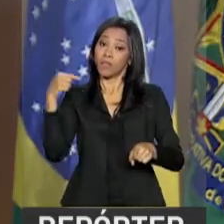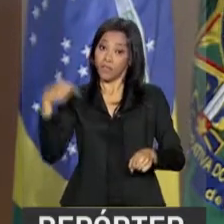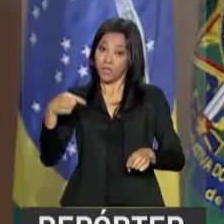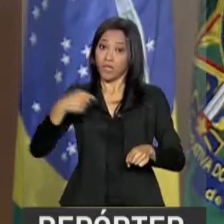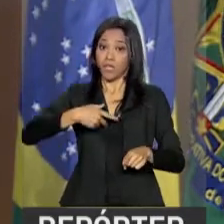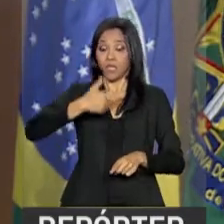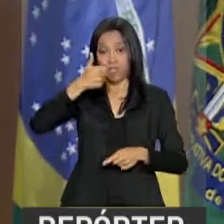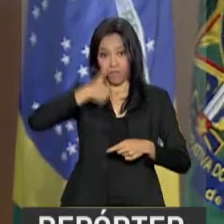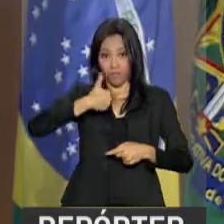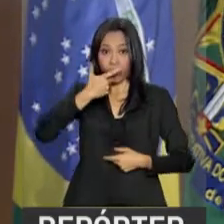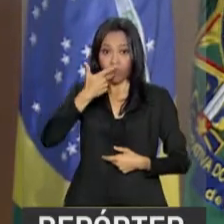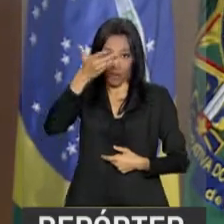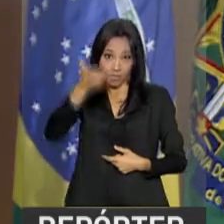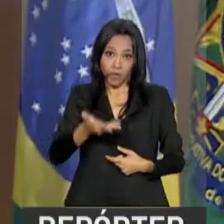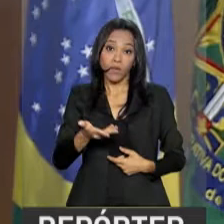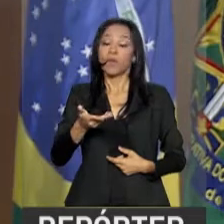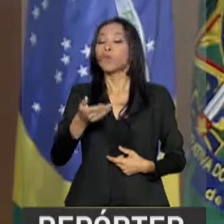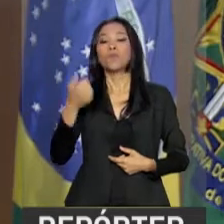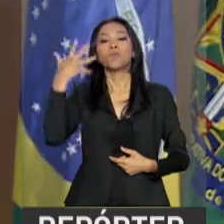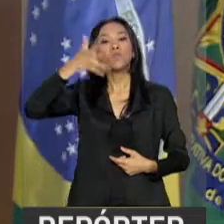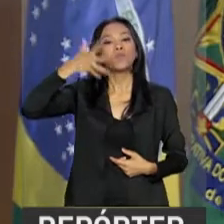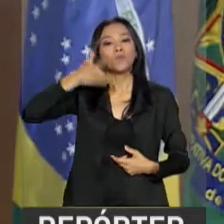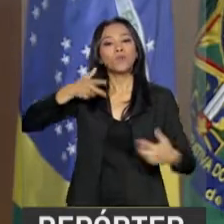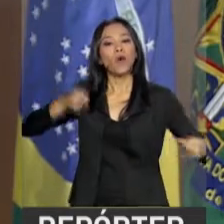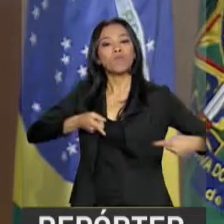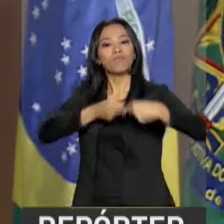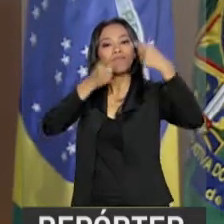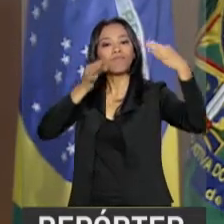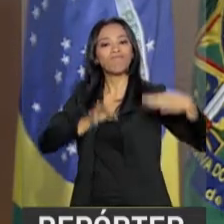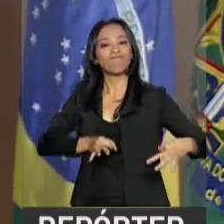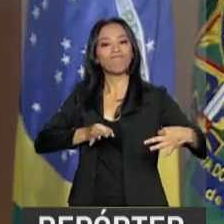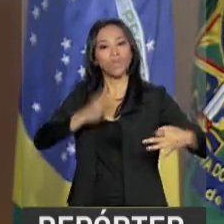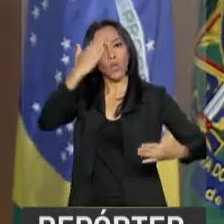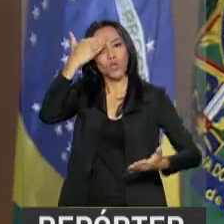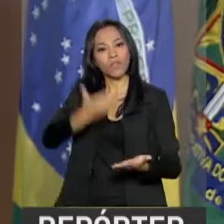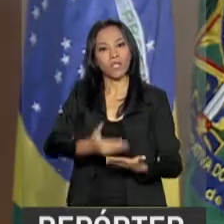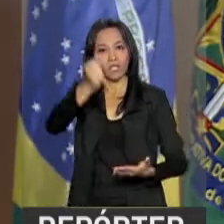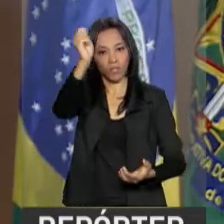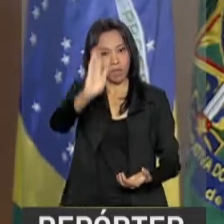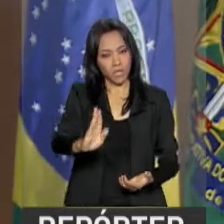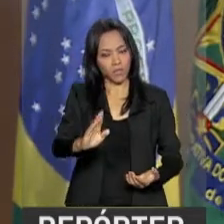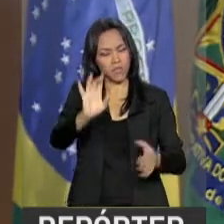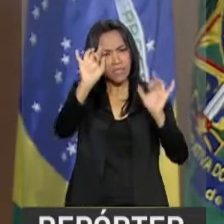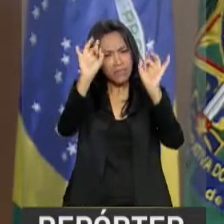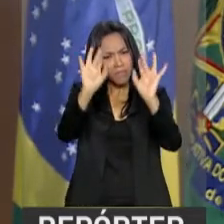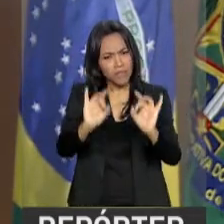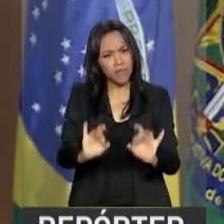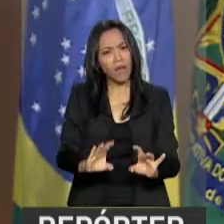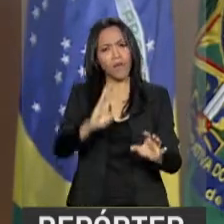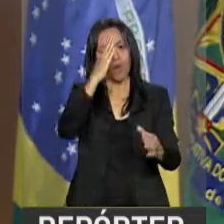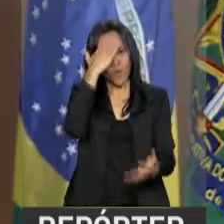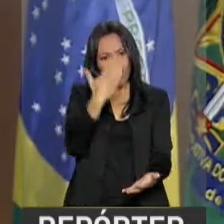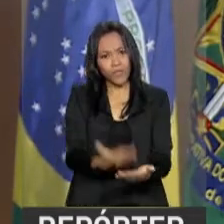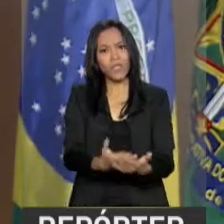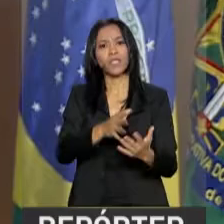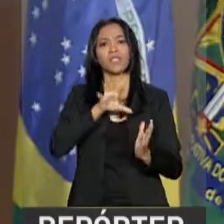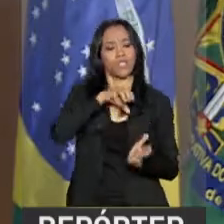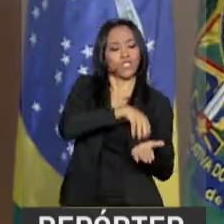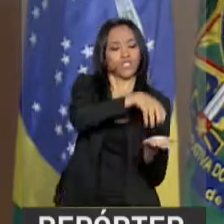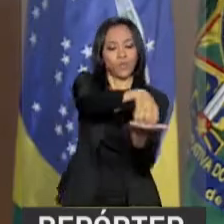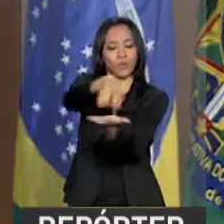presidencial o discurso era a mesma natureza confiança no brasil especialmente confiança nas nossas